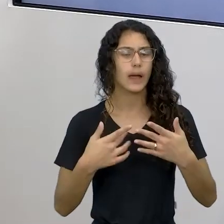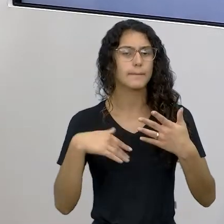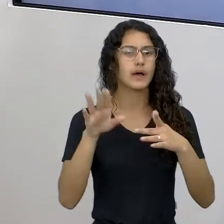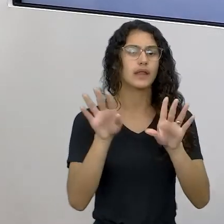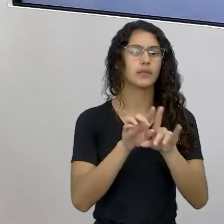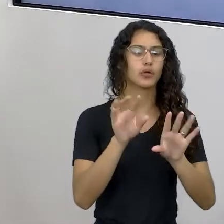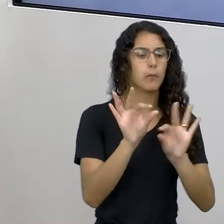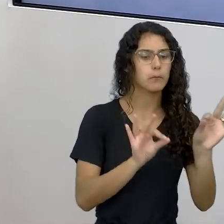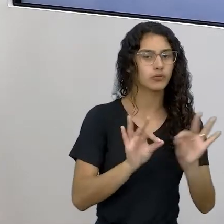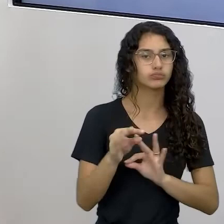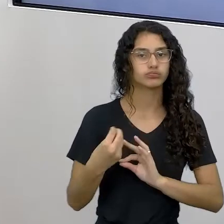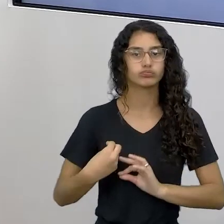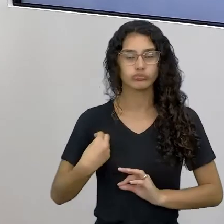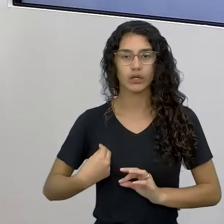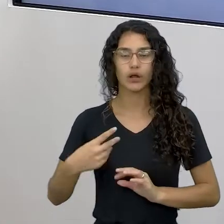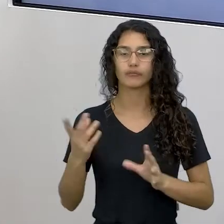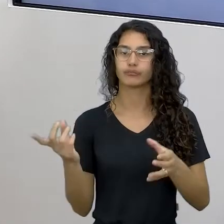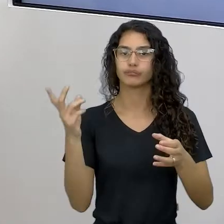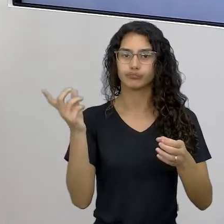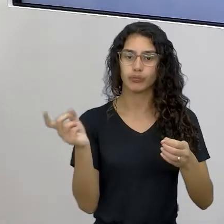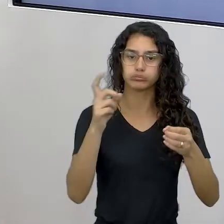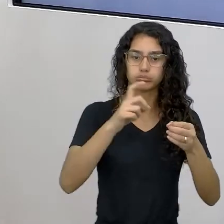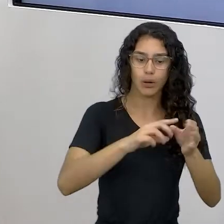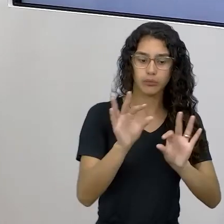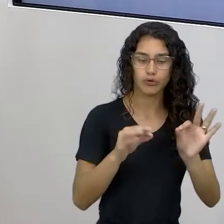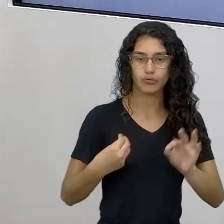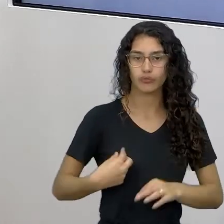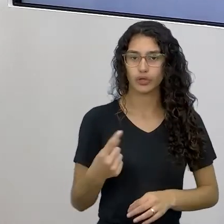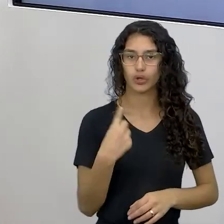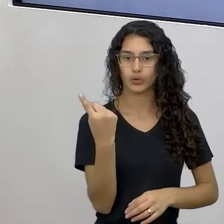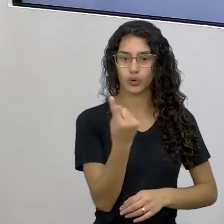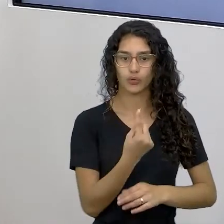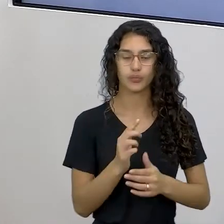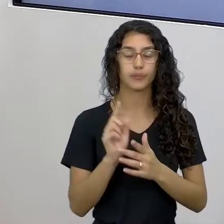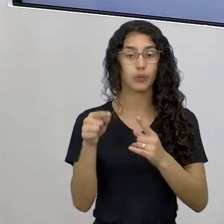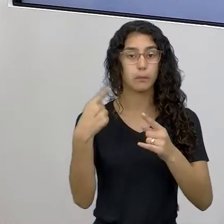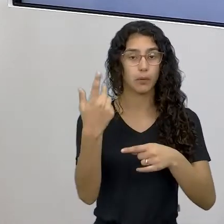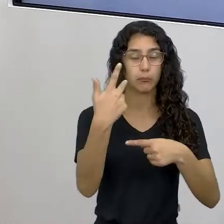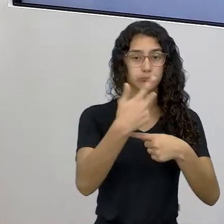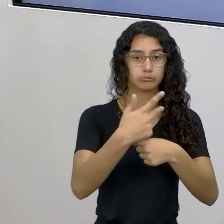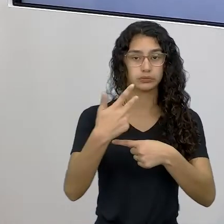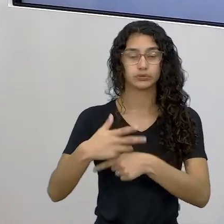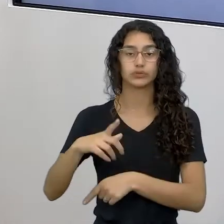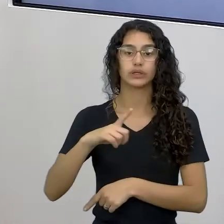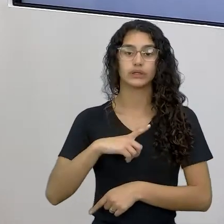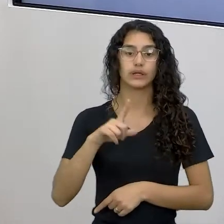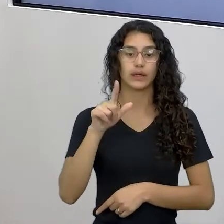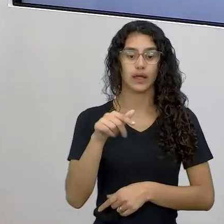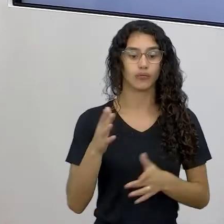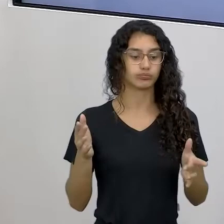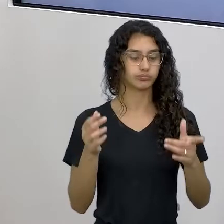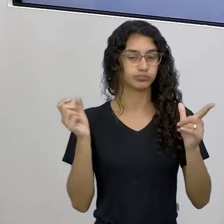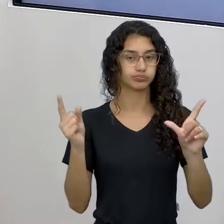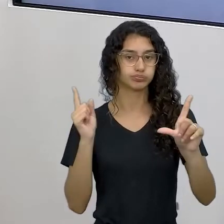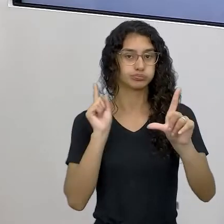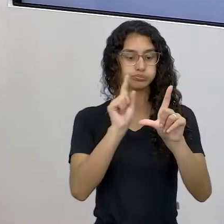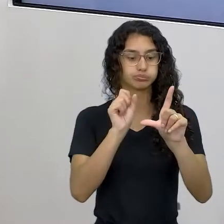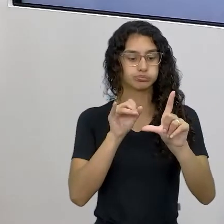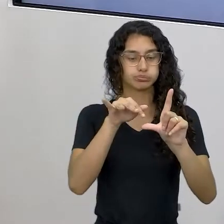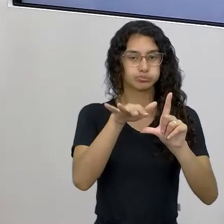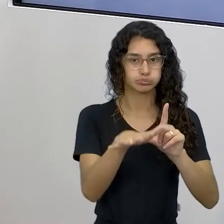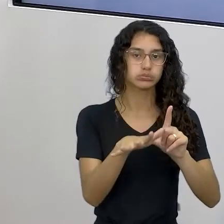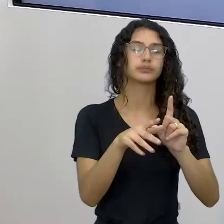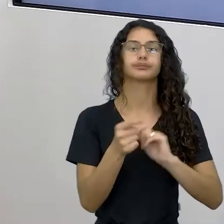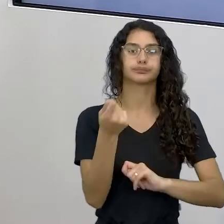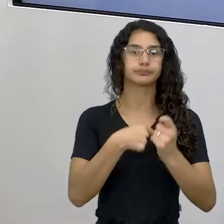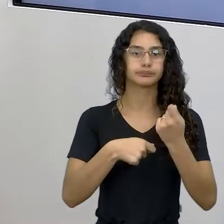projeto de vida, nós vamos retomar o nosso projeto de vida. E esse próximo vídeo é um influenciador aí financeiro